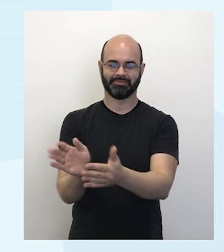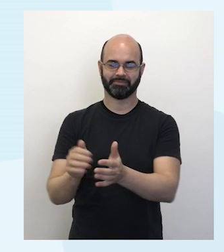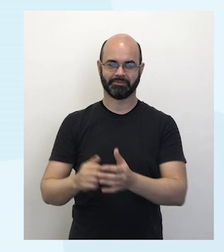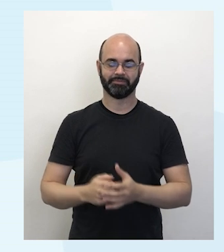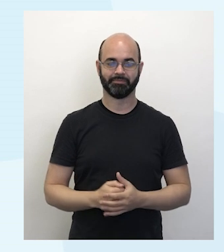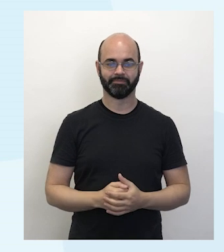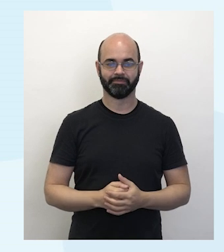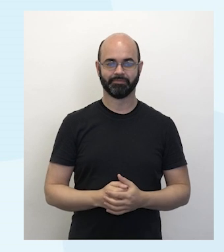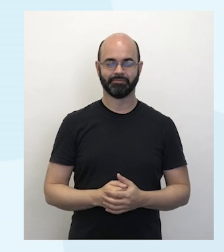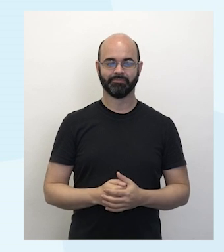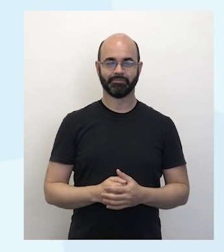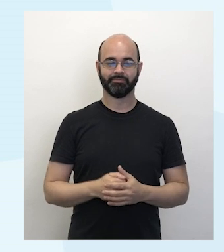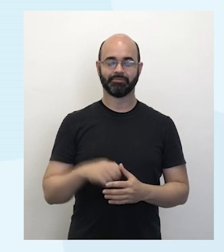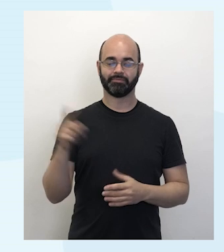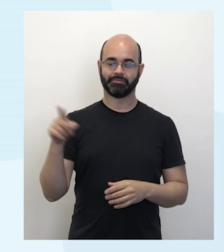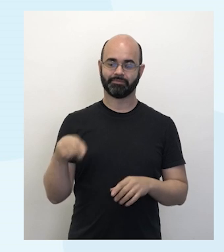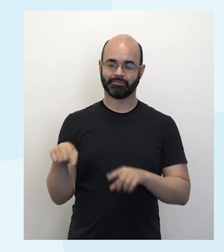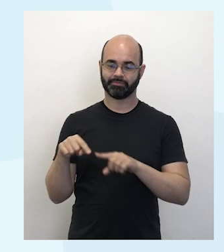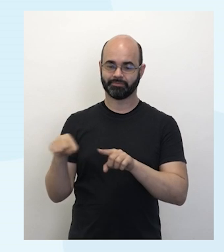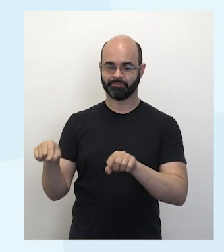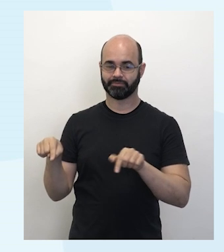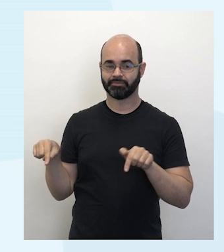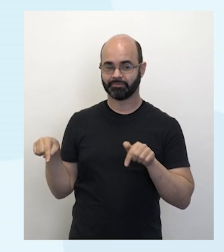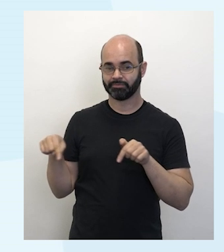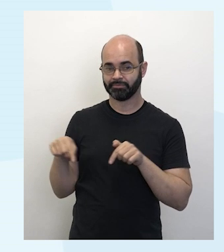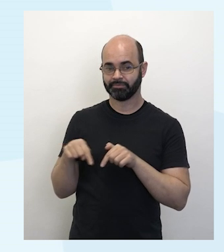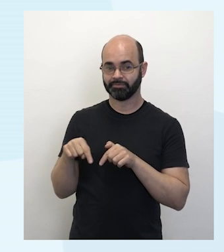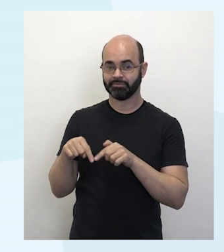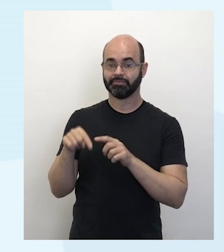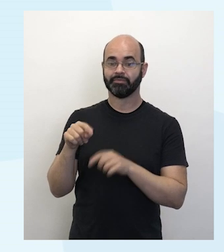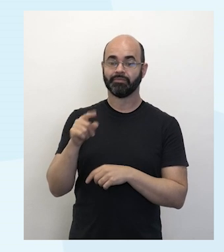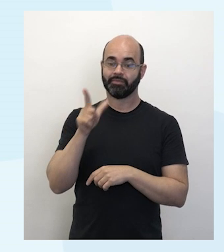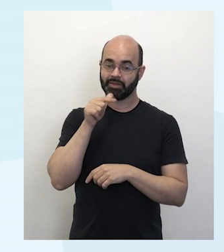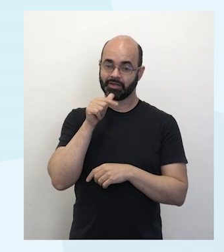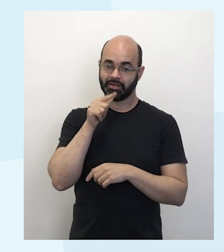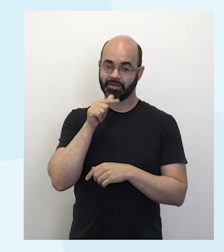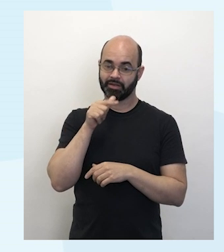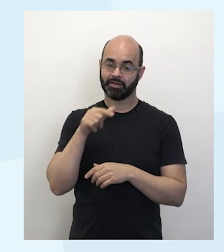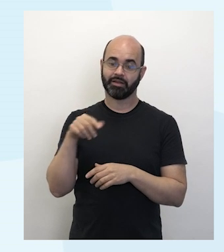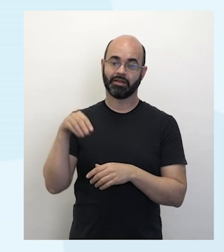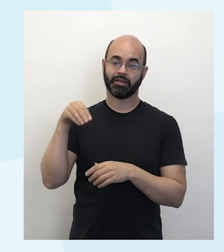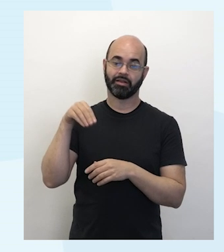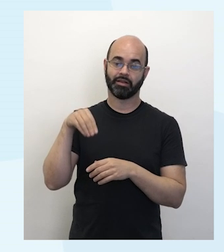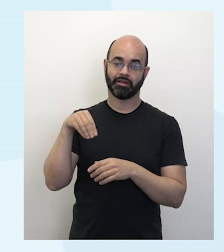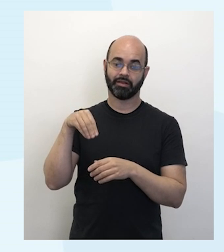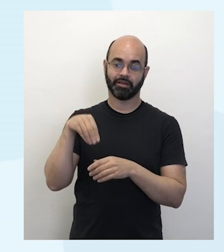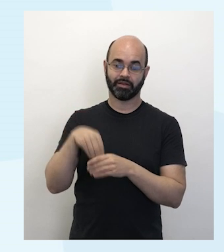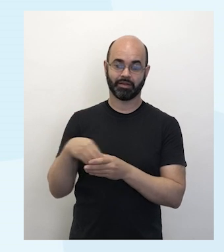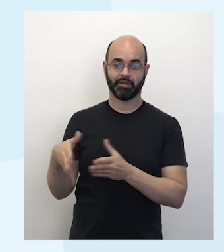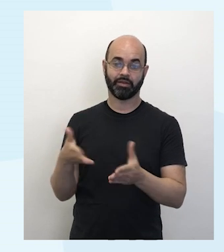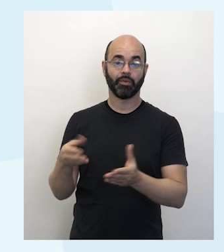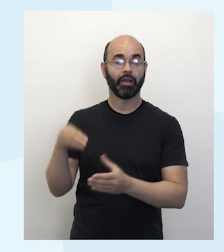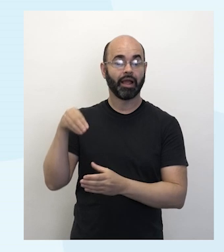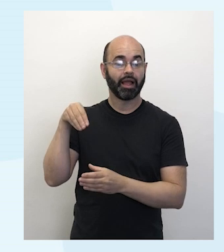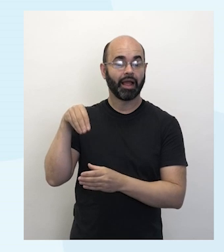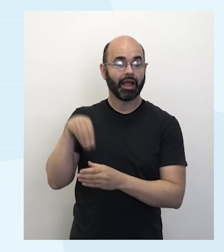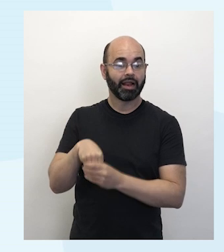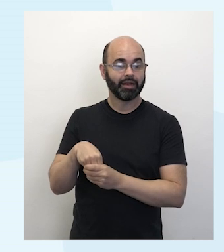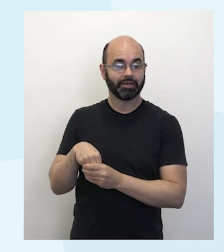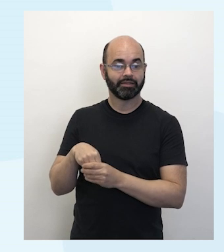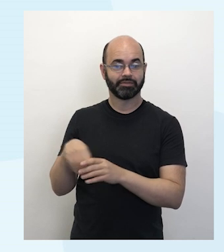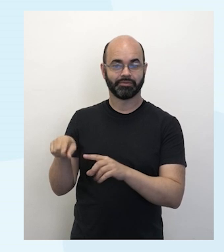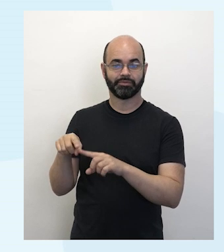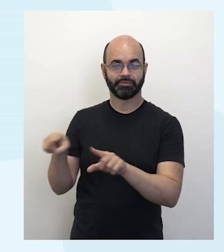construíam terraços artificiais dentro do rio. Eram terracinhos artificiais. E nesses terraços